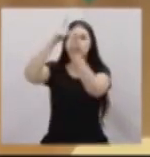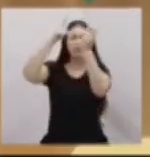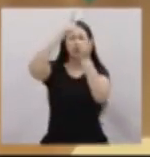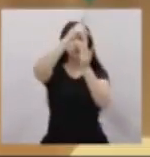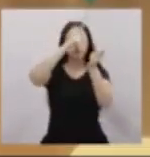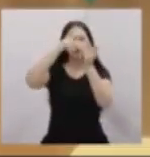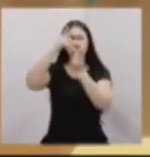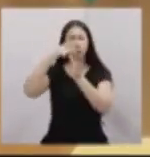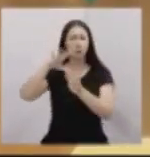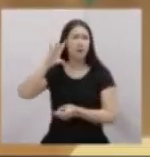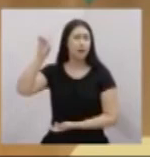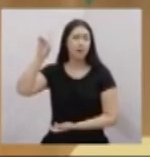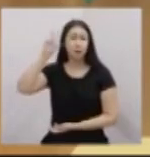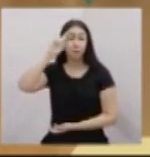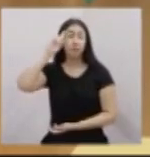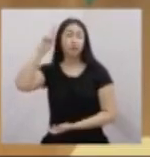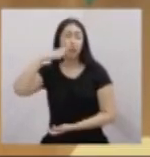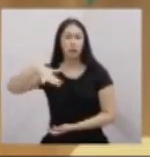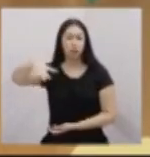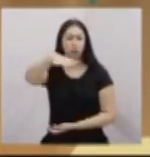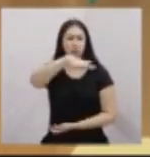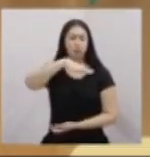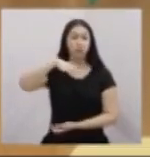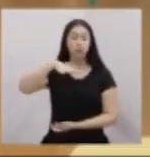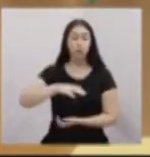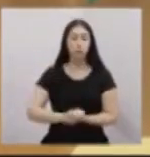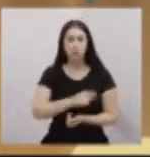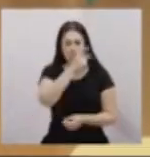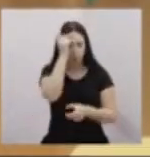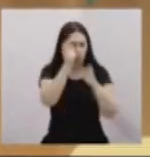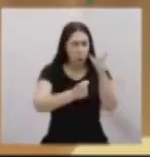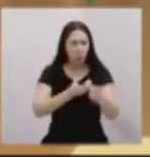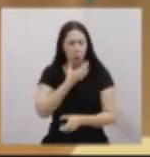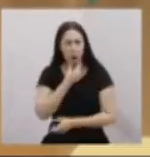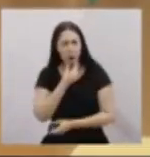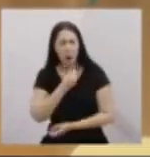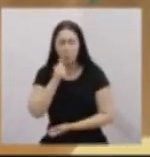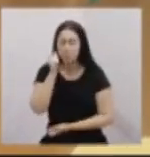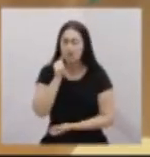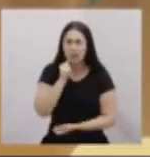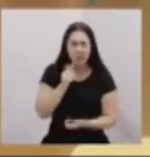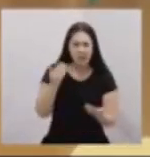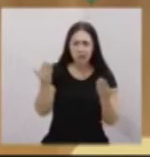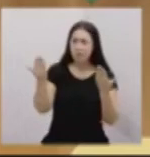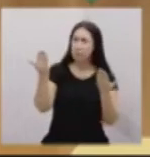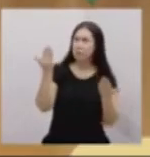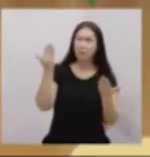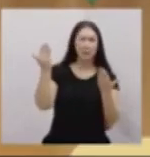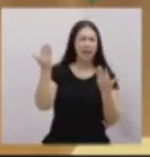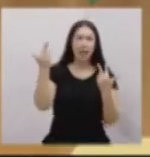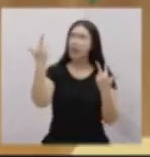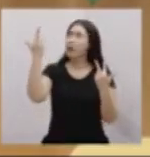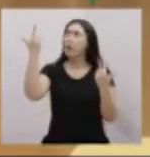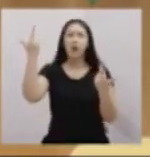toda a ciência e sabedoria. Não existe homem, mulher, não existe ninguém capaz de ser